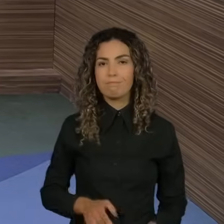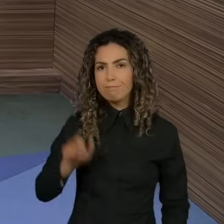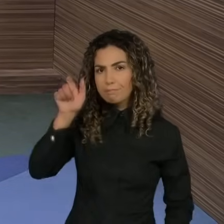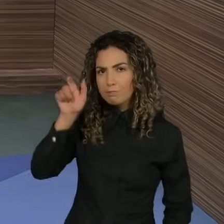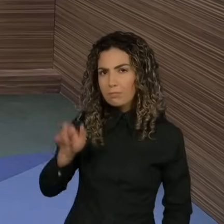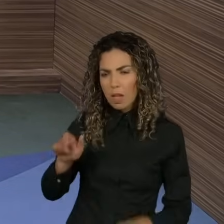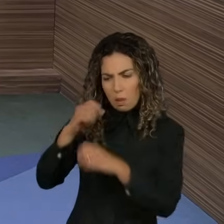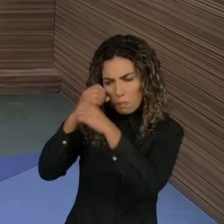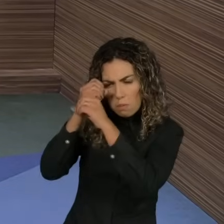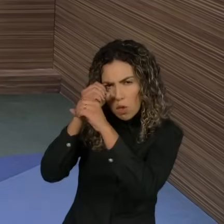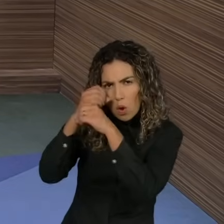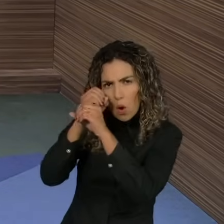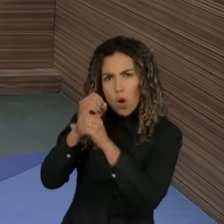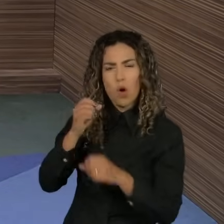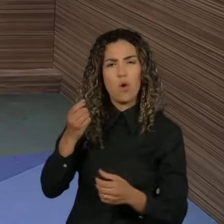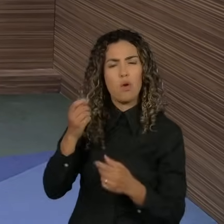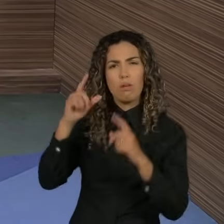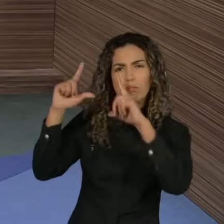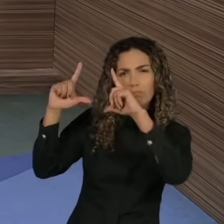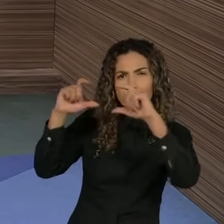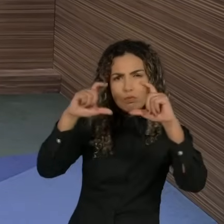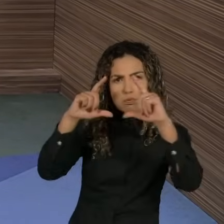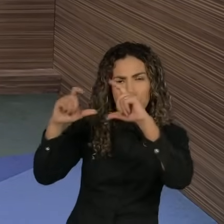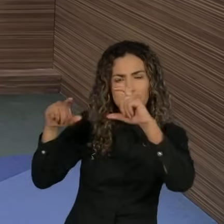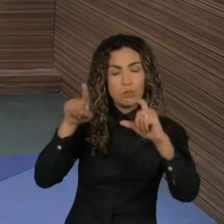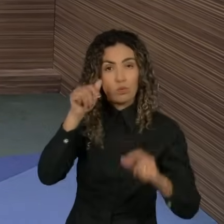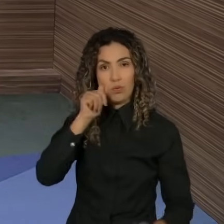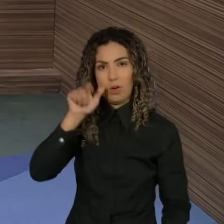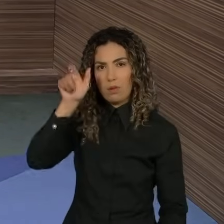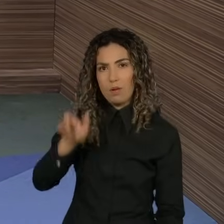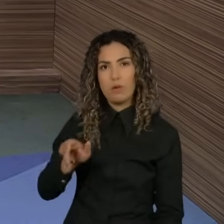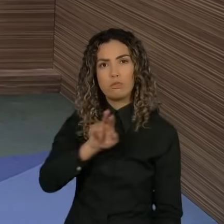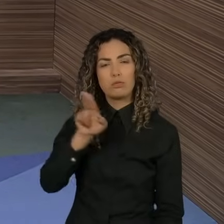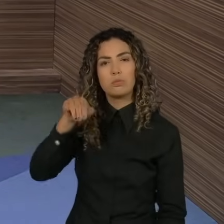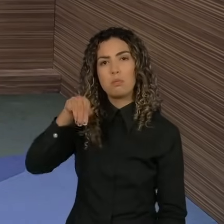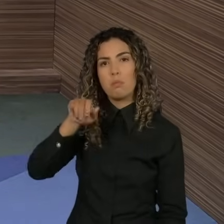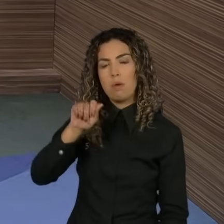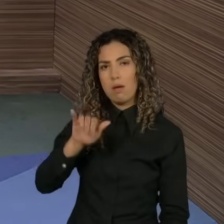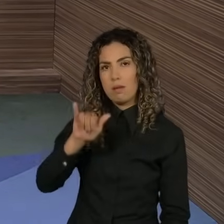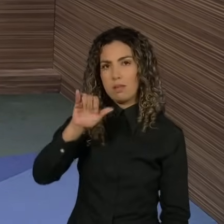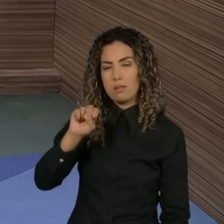Bióloga, fotógrafa e ativista ambiental Maísa Santoro viaja por